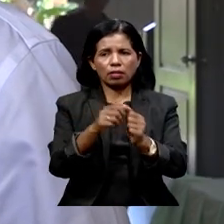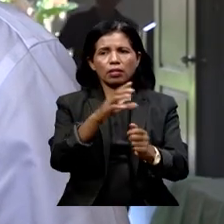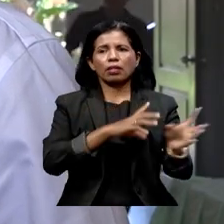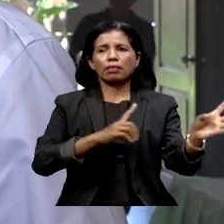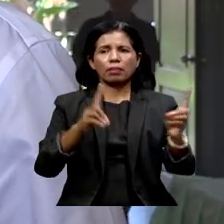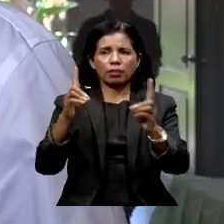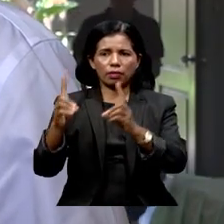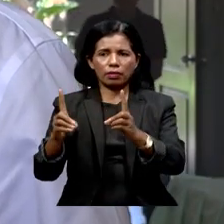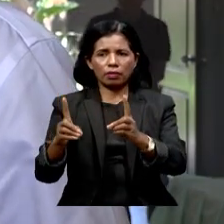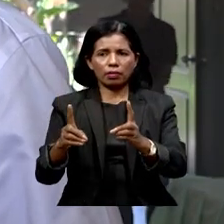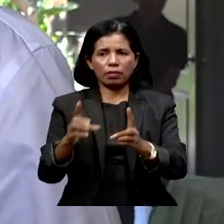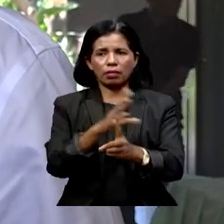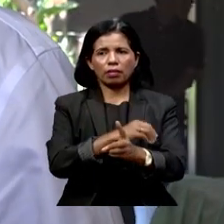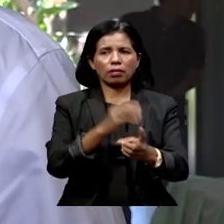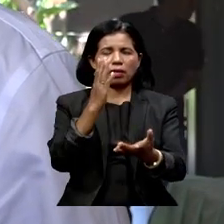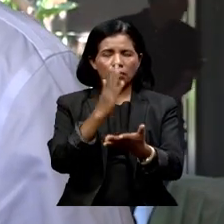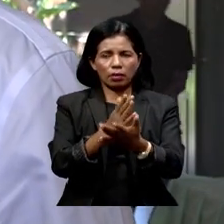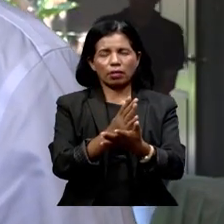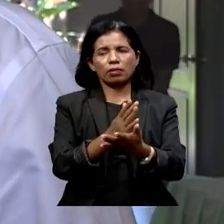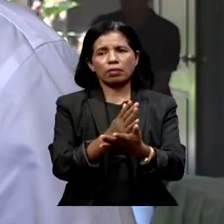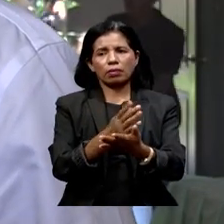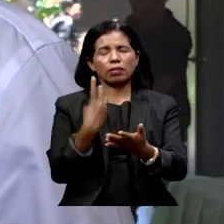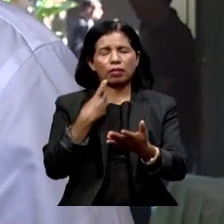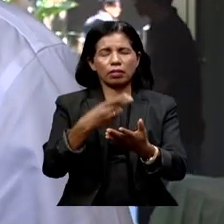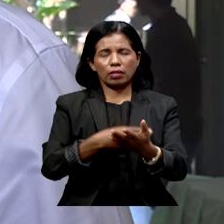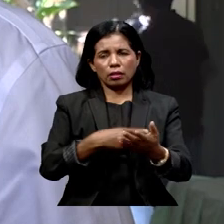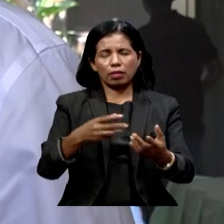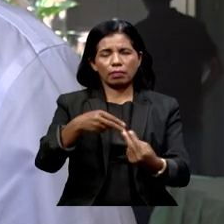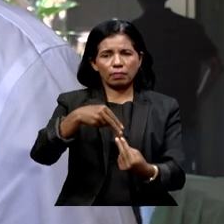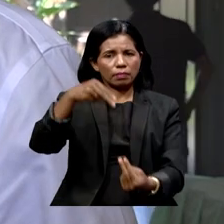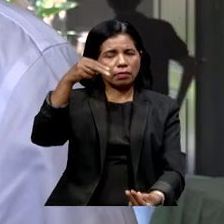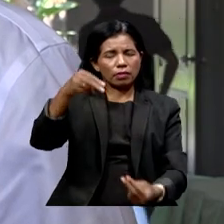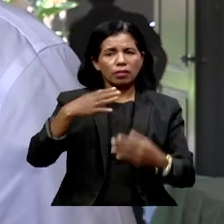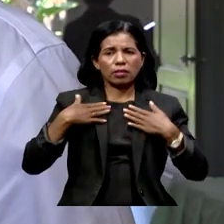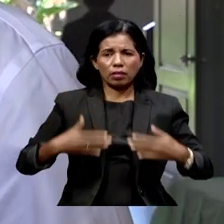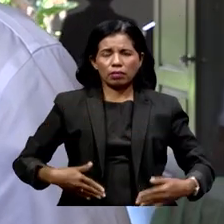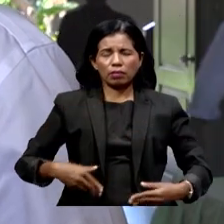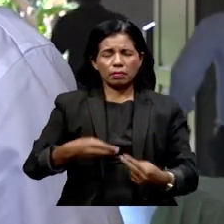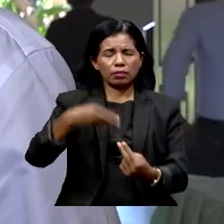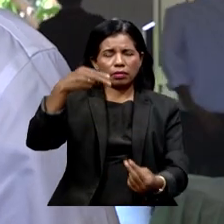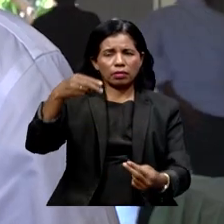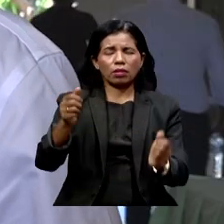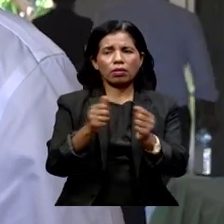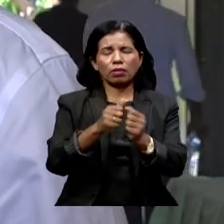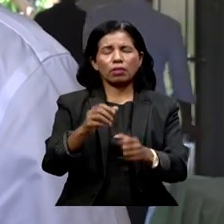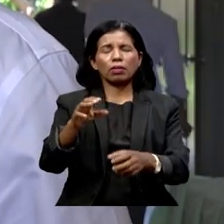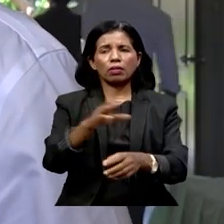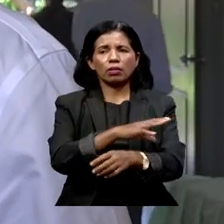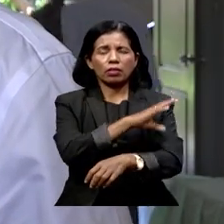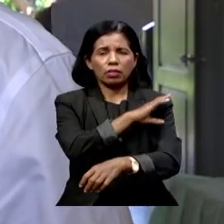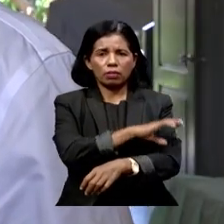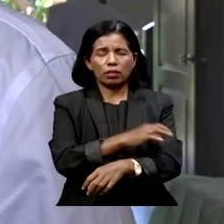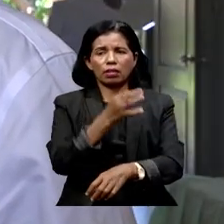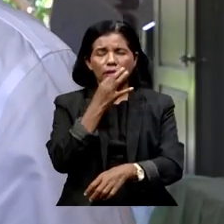implementa e ato combate do nitenia e su malnutrição ho segurança alimentar. E te fiar kata